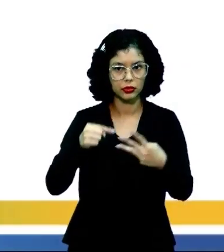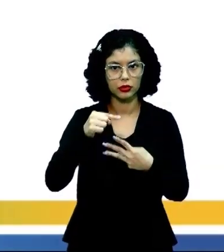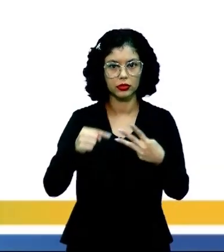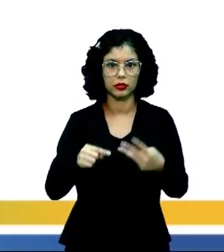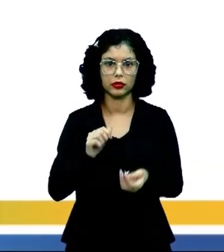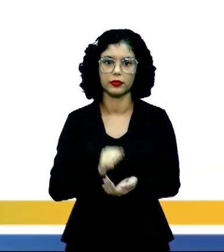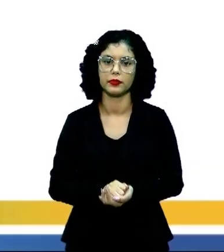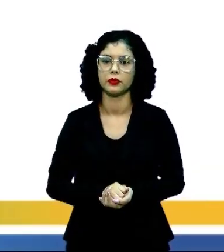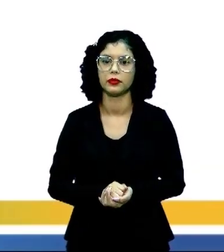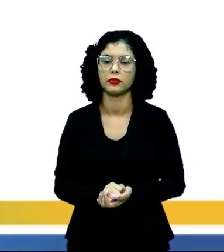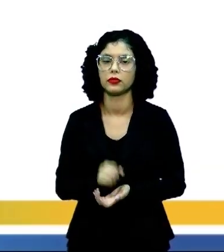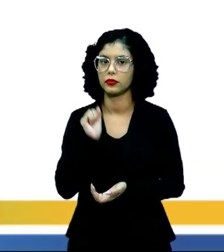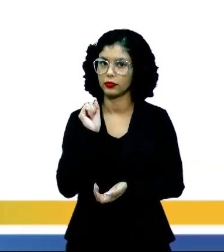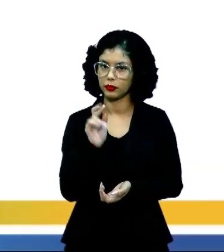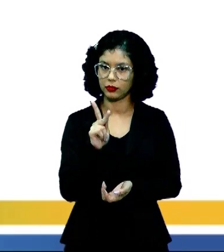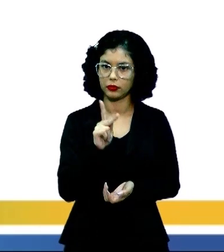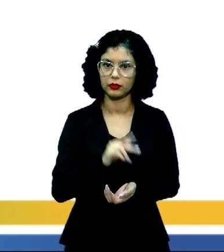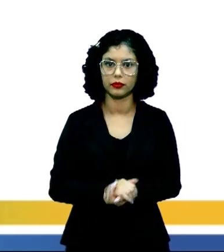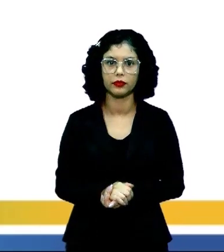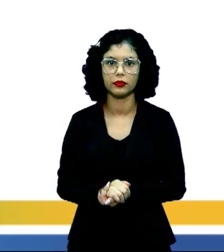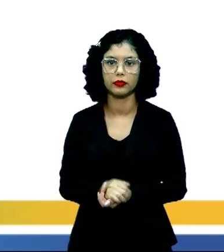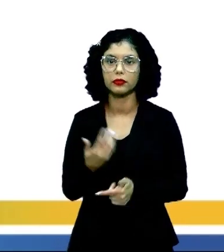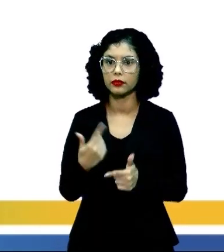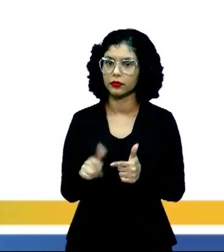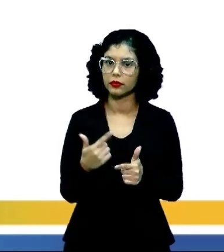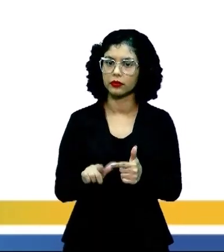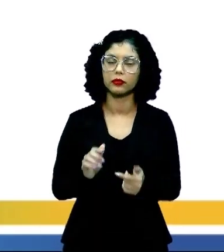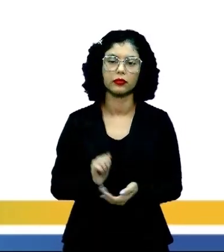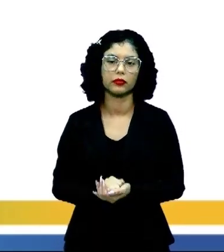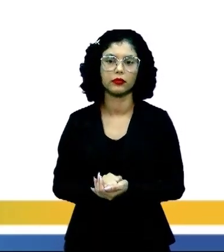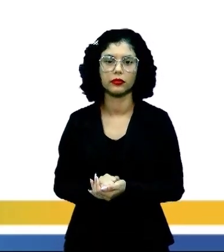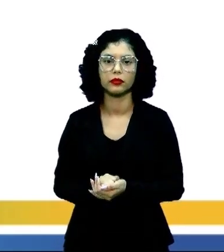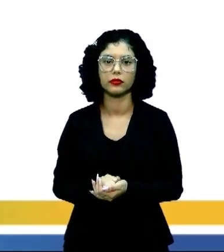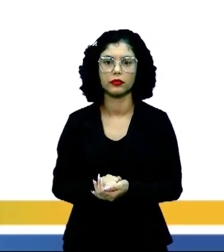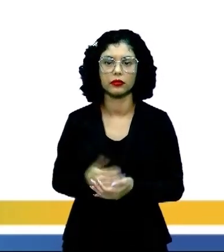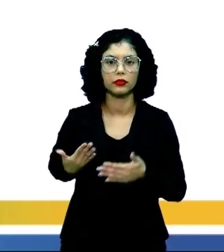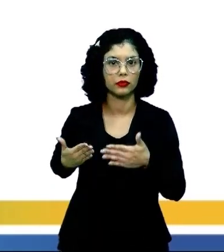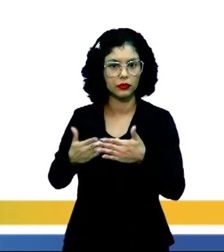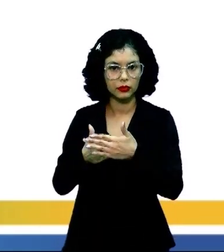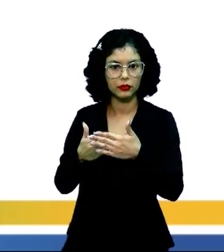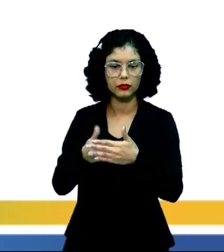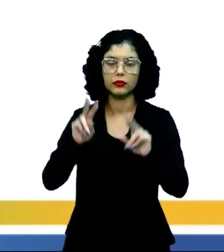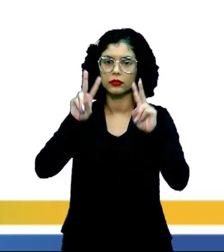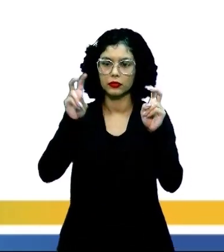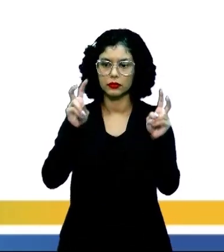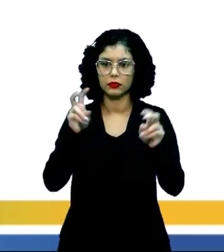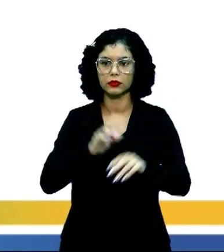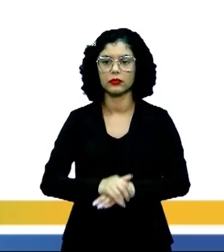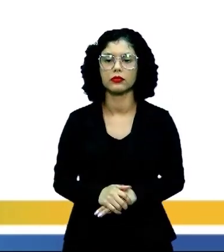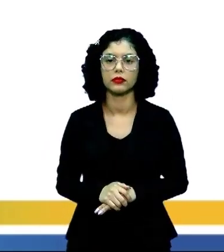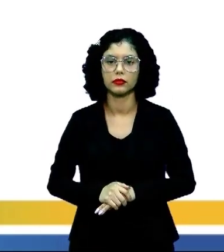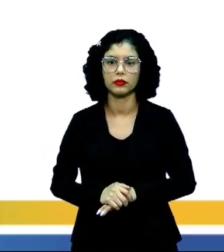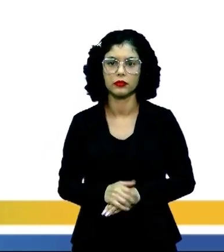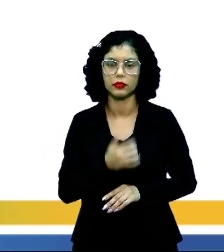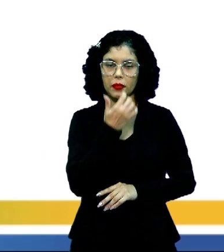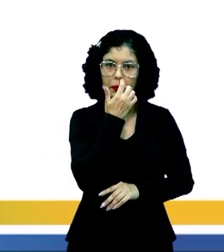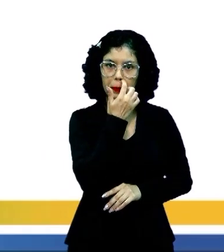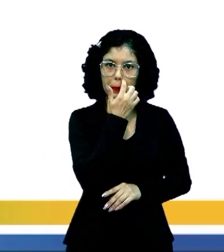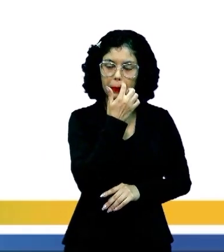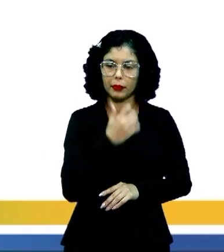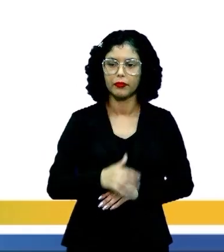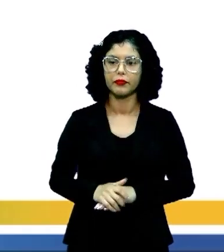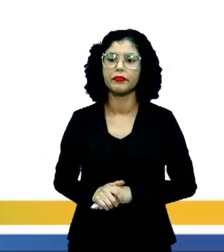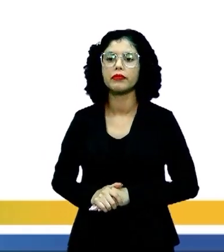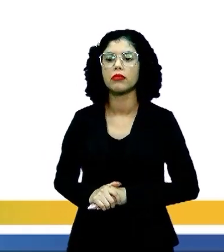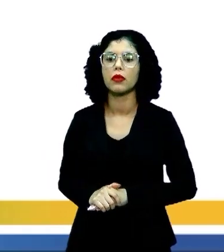itens aí, tá certo? Nós temos o problema, nós temos o delimitador e temos também o assunto geral.